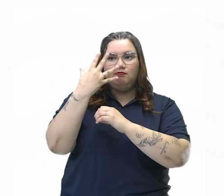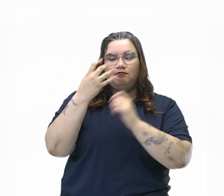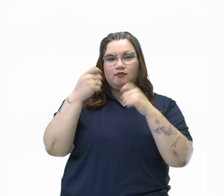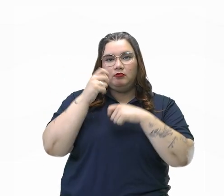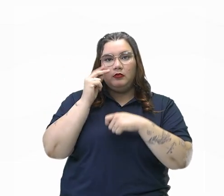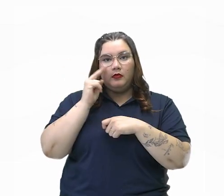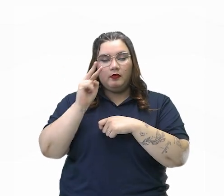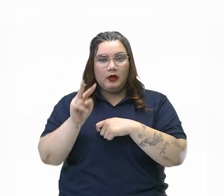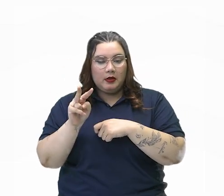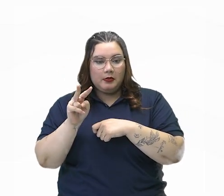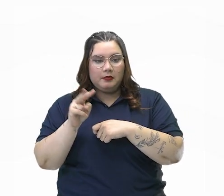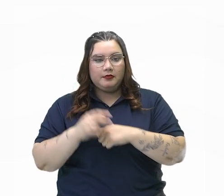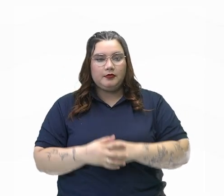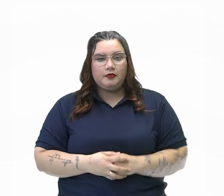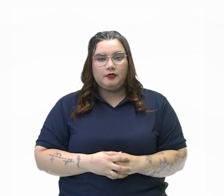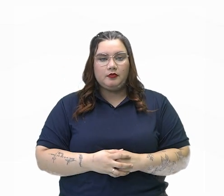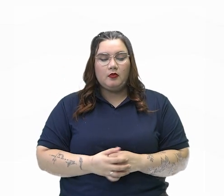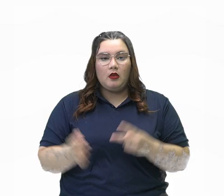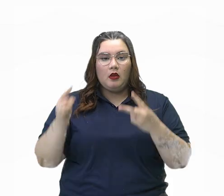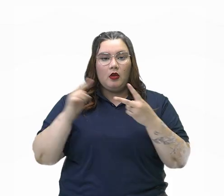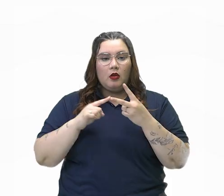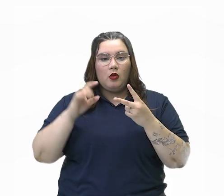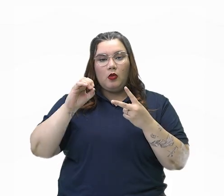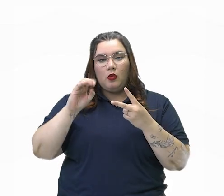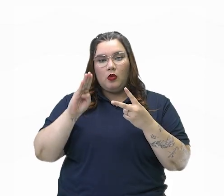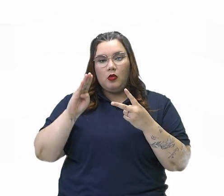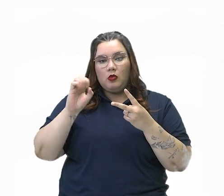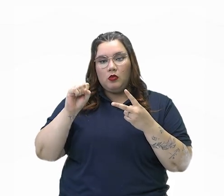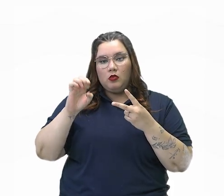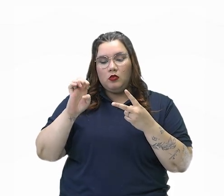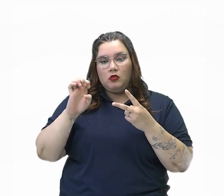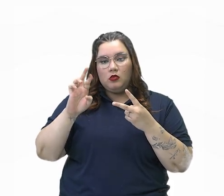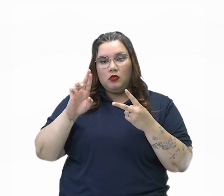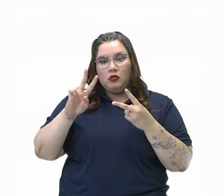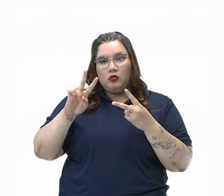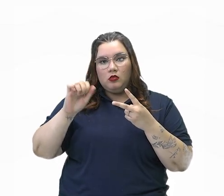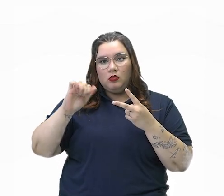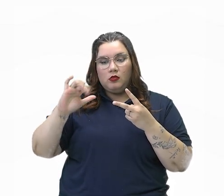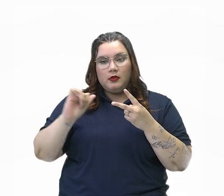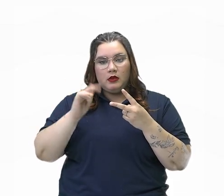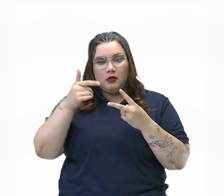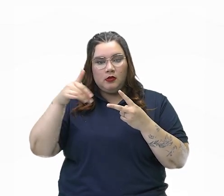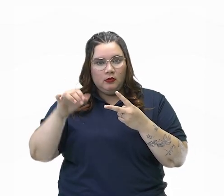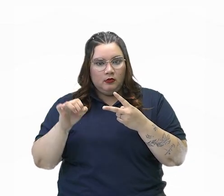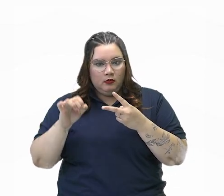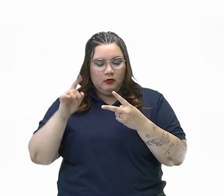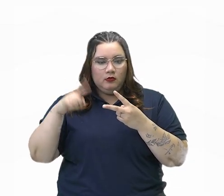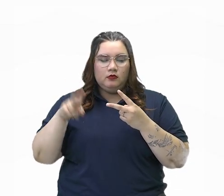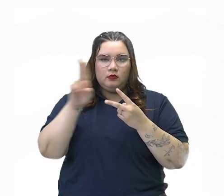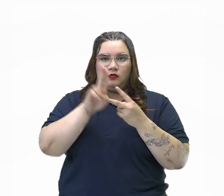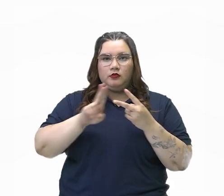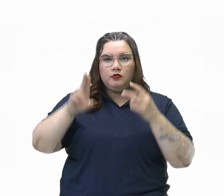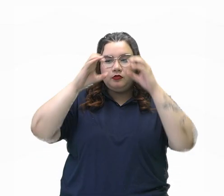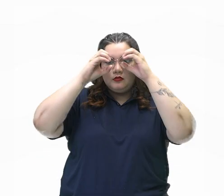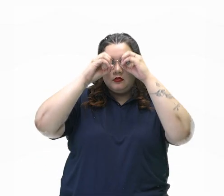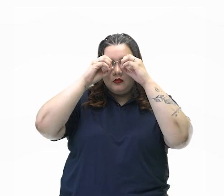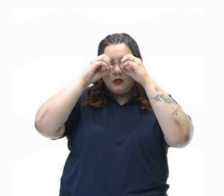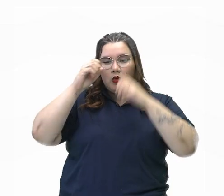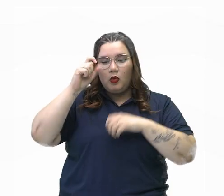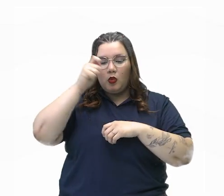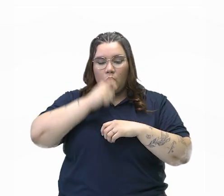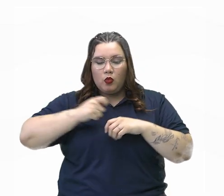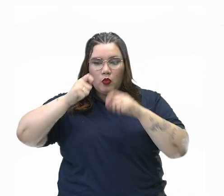fazer a leitura. E uma observação, né? E o grupo de observação, que são